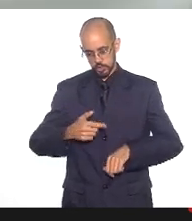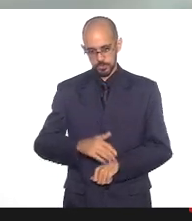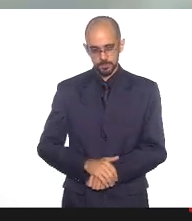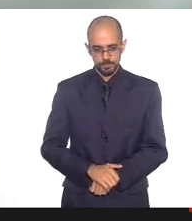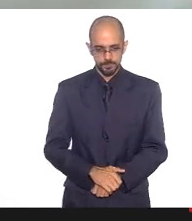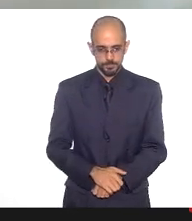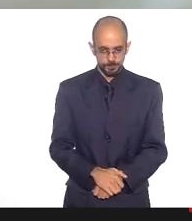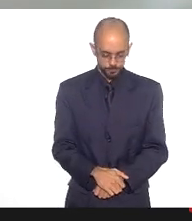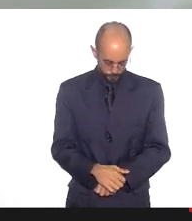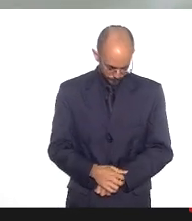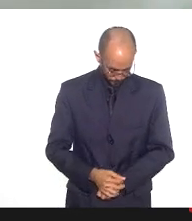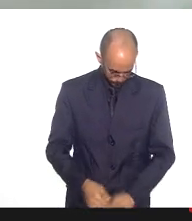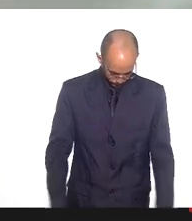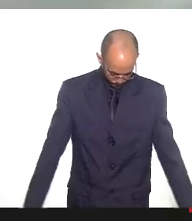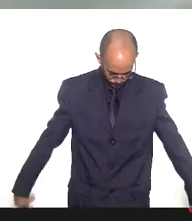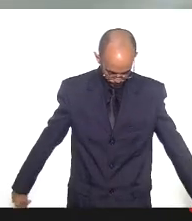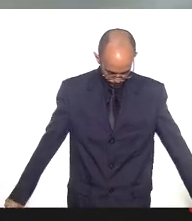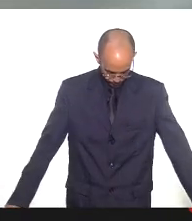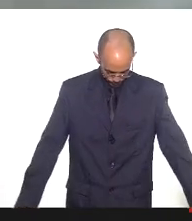Bom,